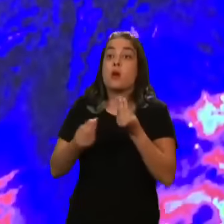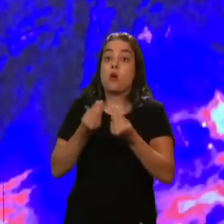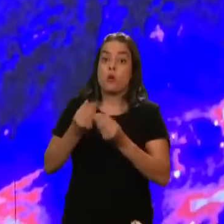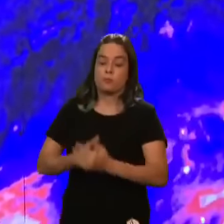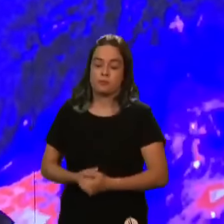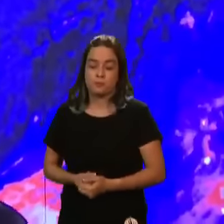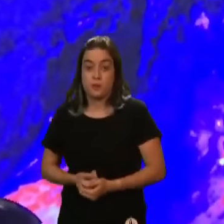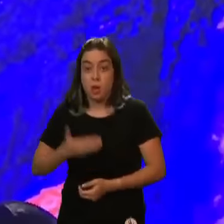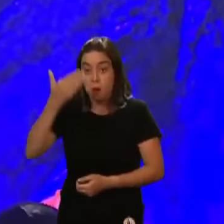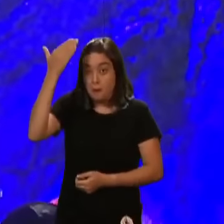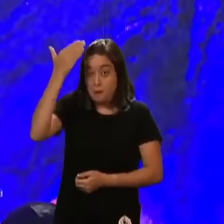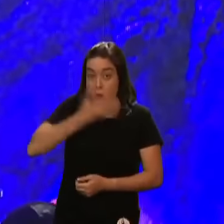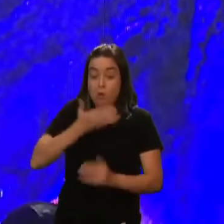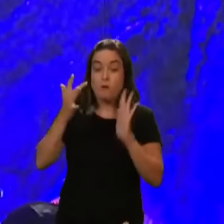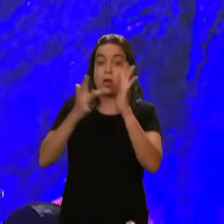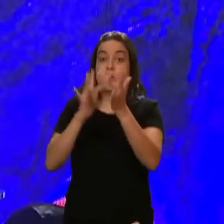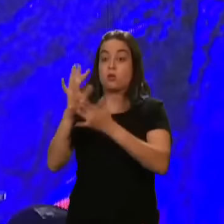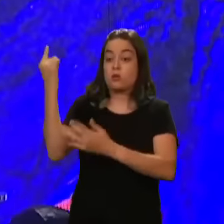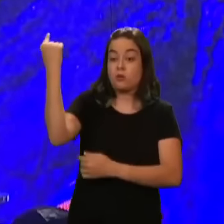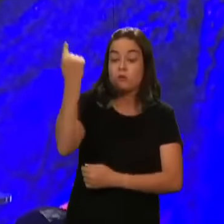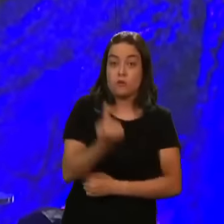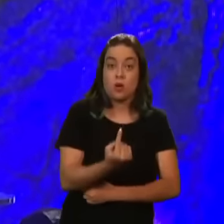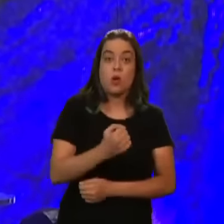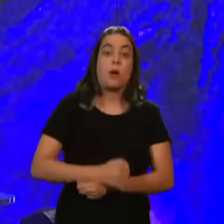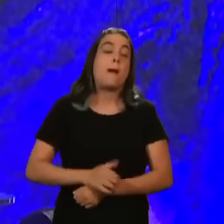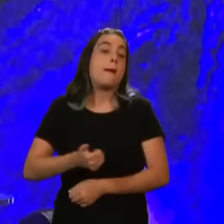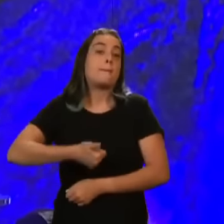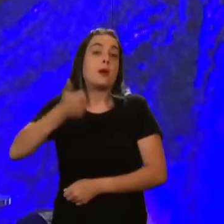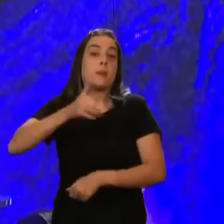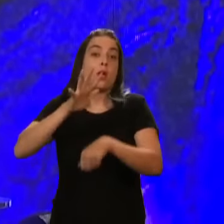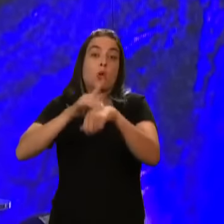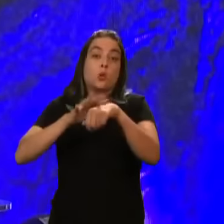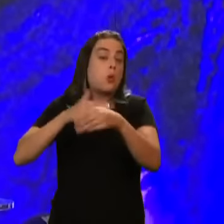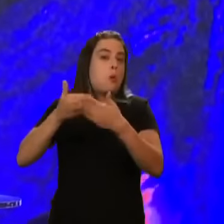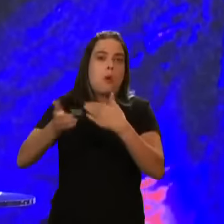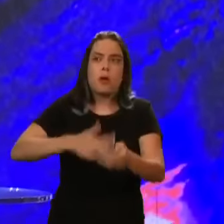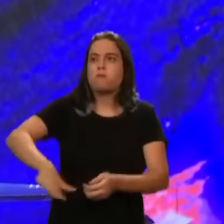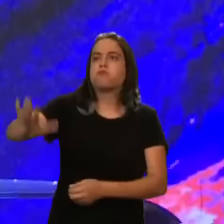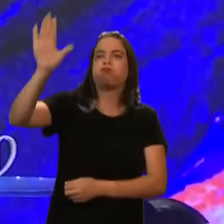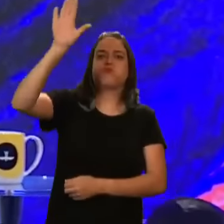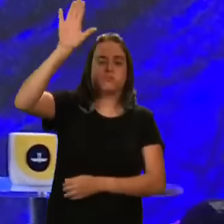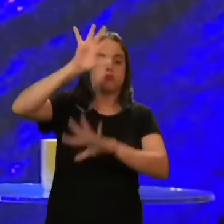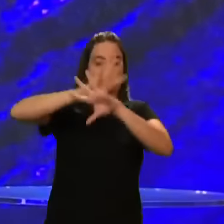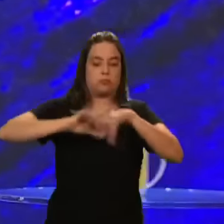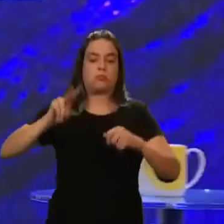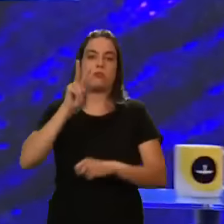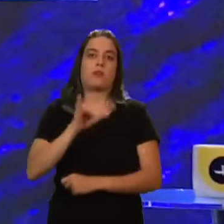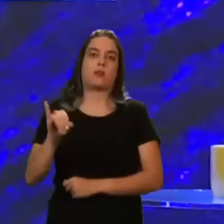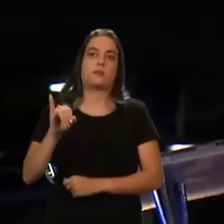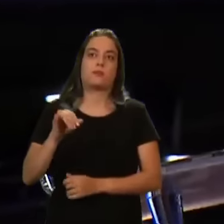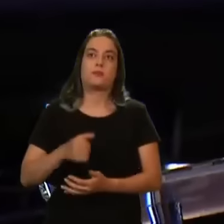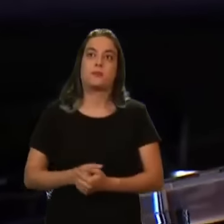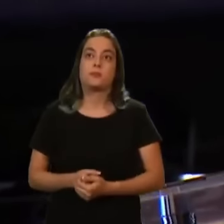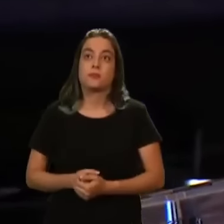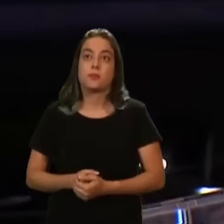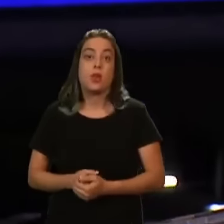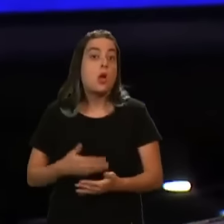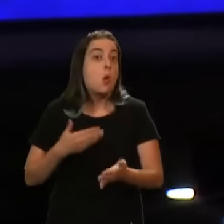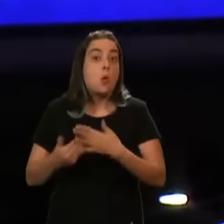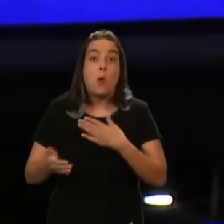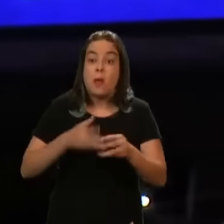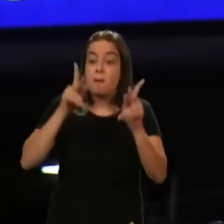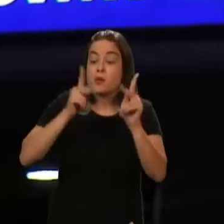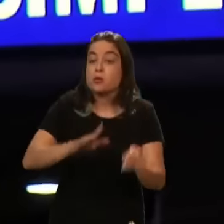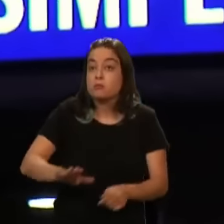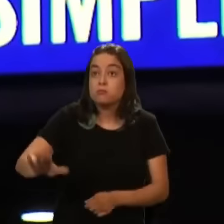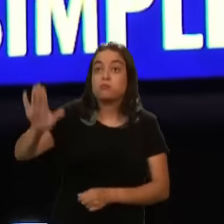provar que Cristo está aqui nessa reunião, o primeiro doente que levantar a mão com qualquer doença vai ser curado. E qualquer um que levantasse